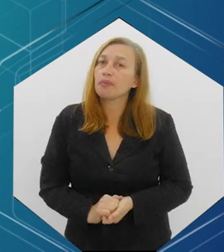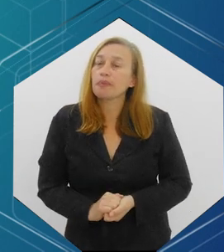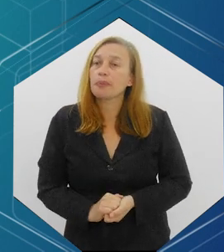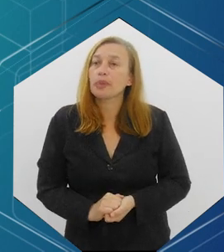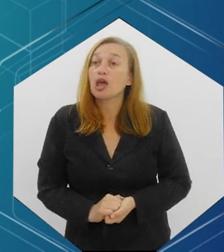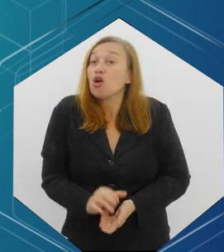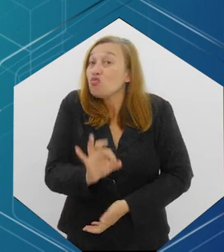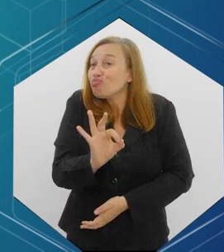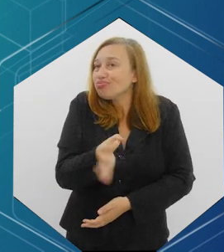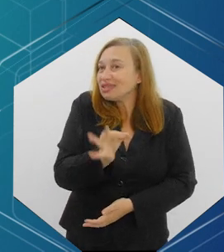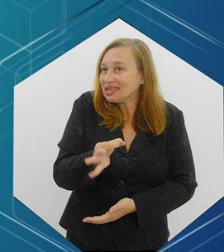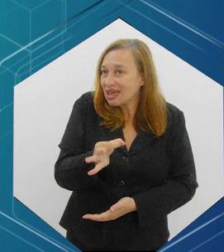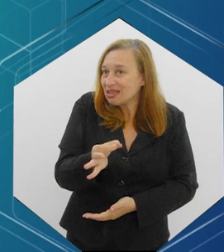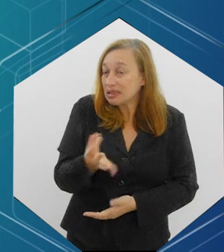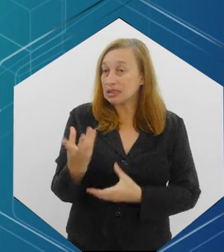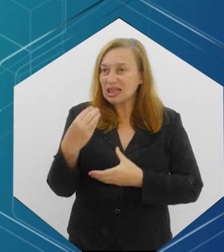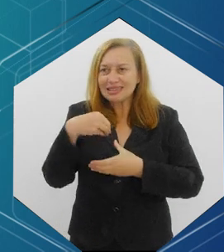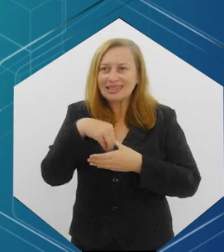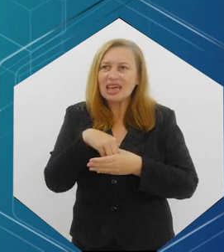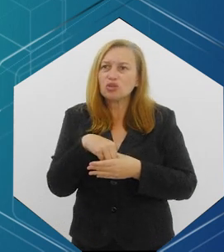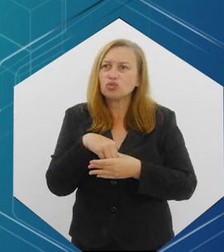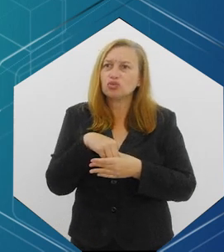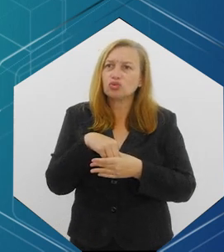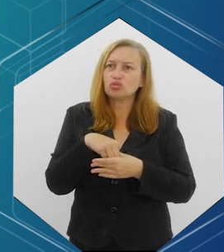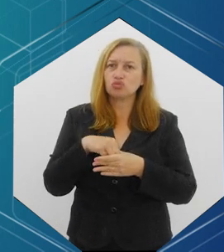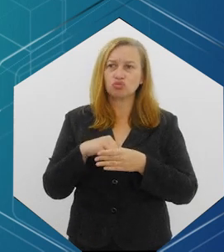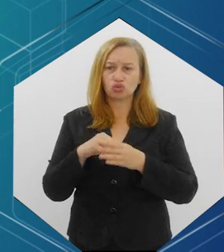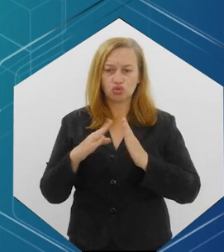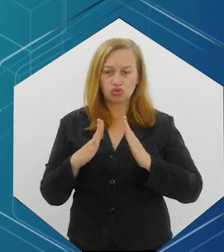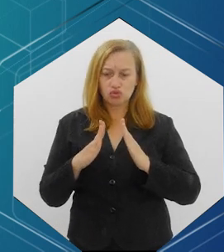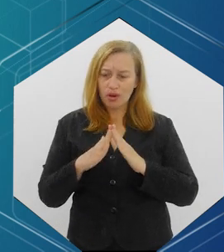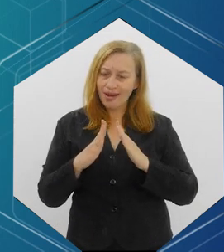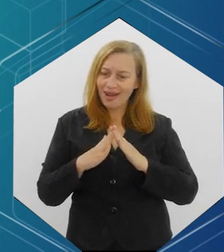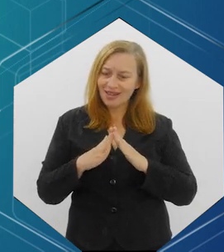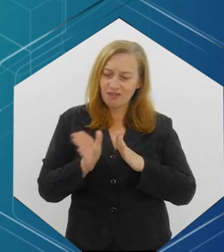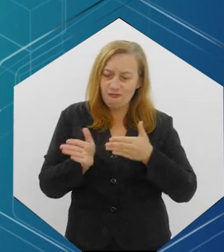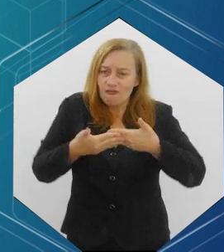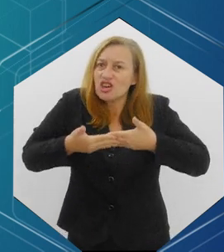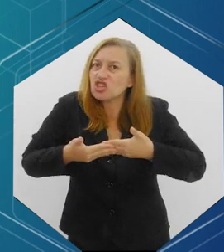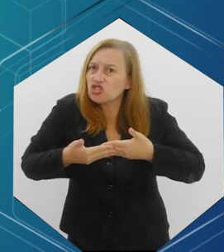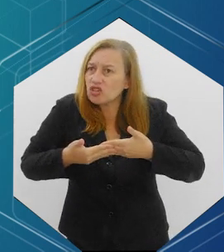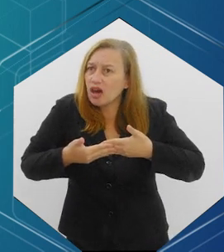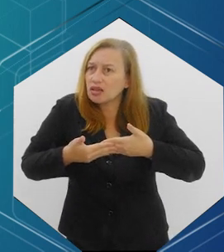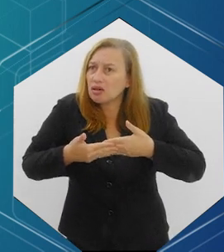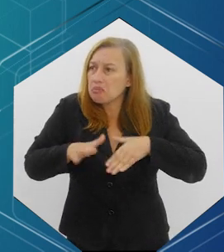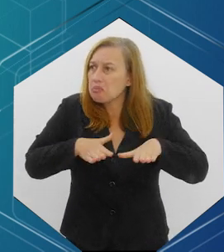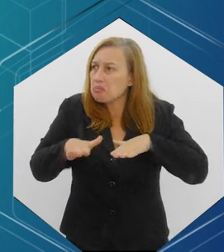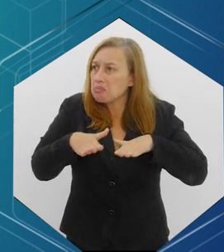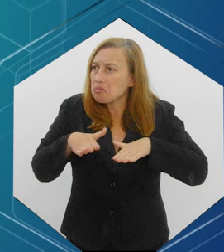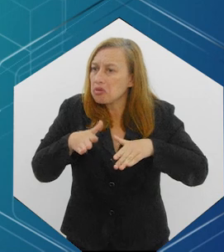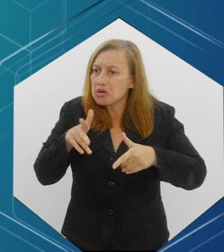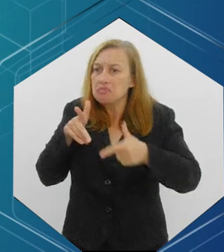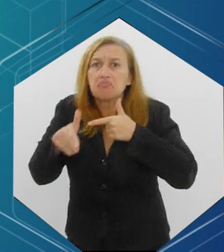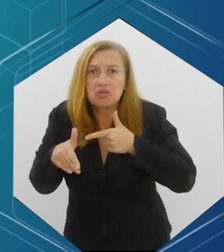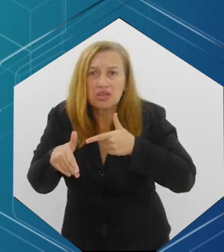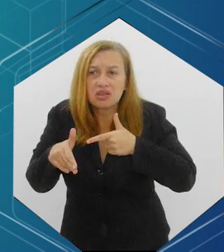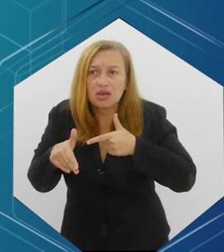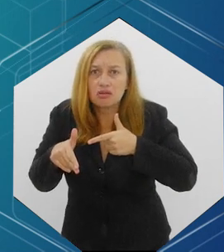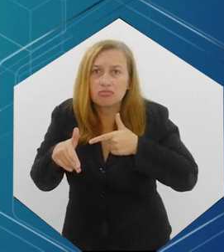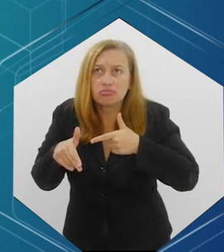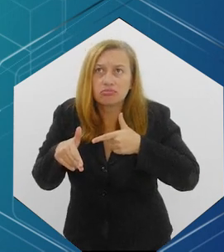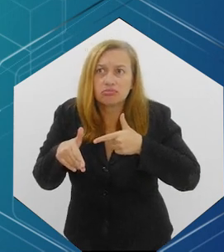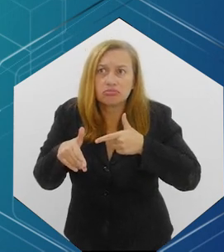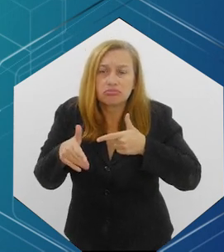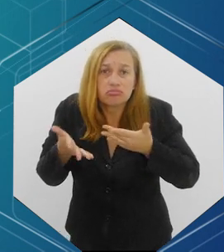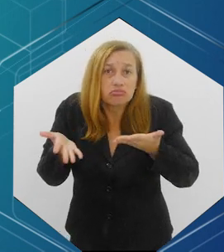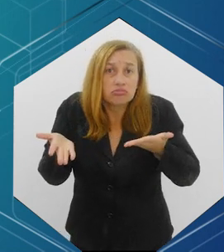paciente. E o fato de estar dentro de um lugar fechado, em que a mobilidade deixou